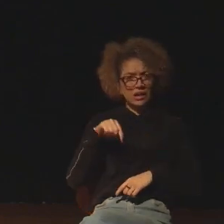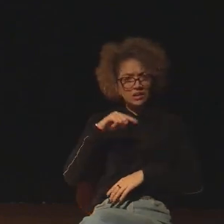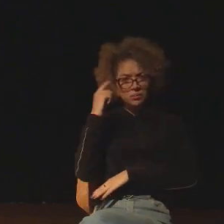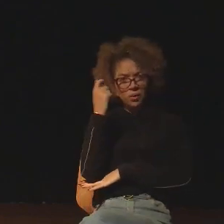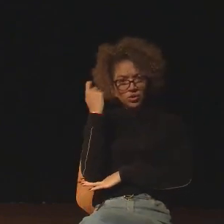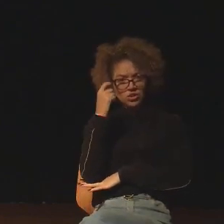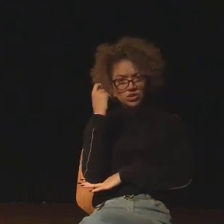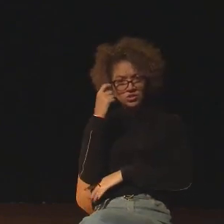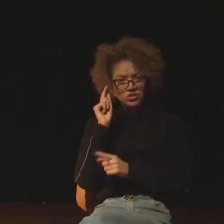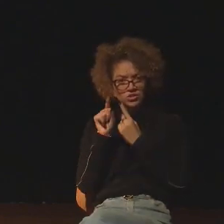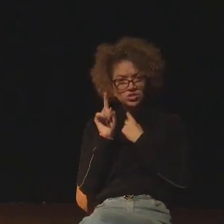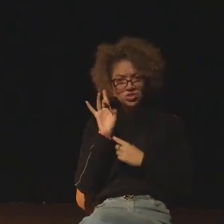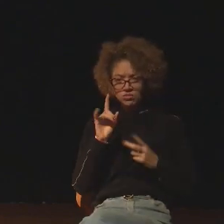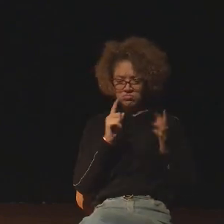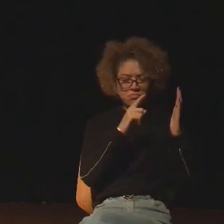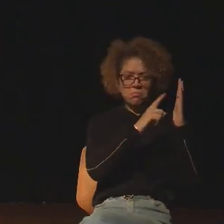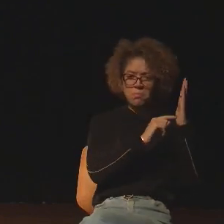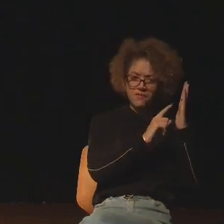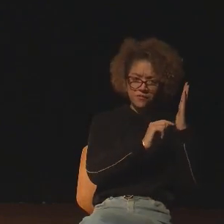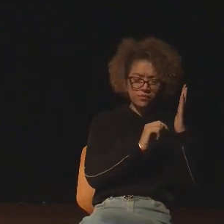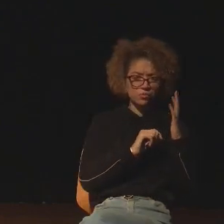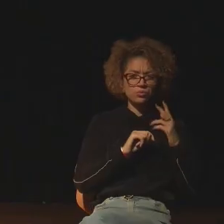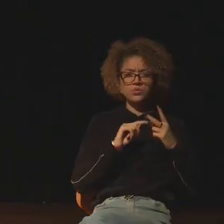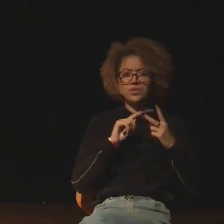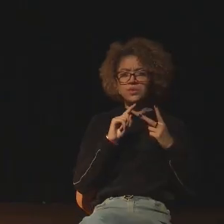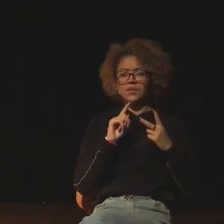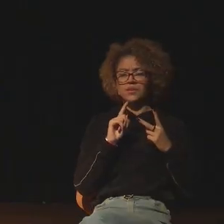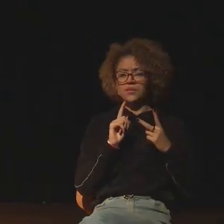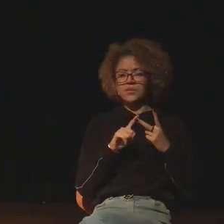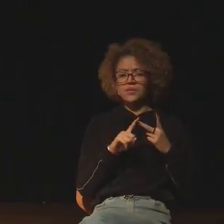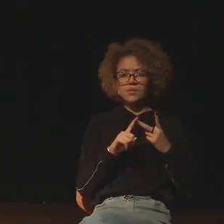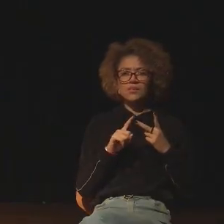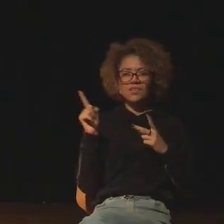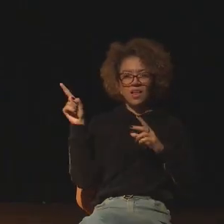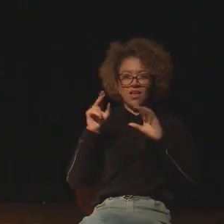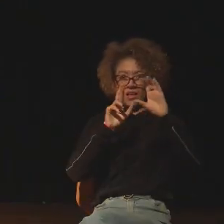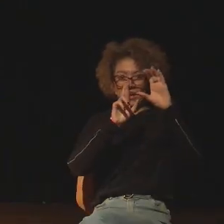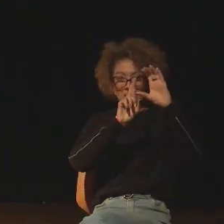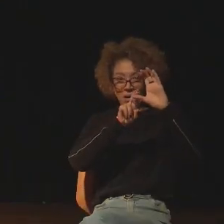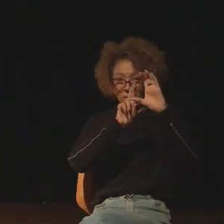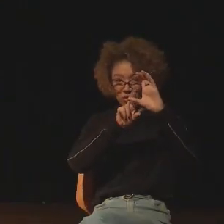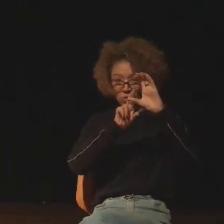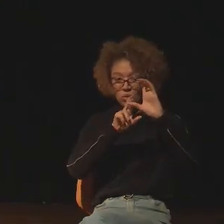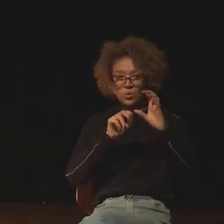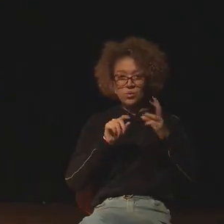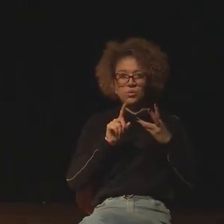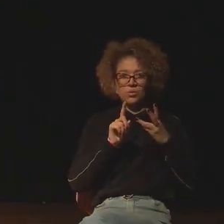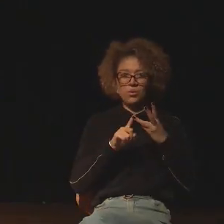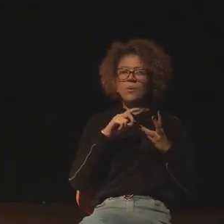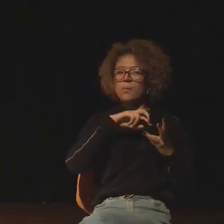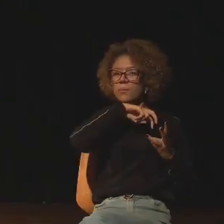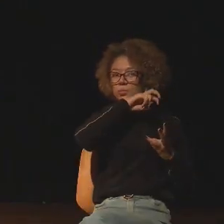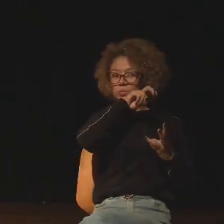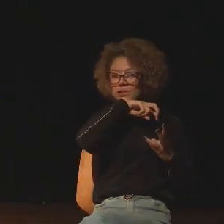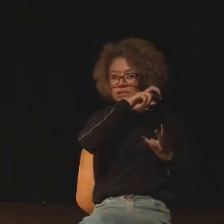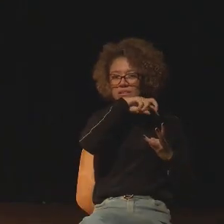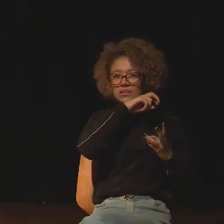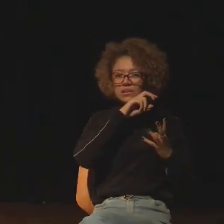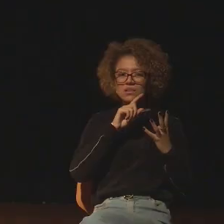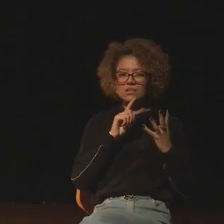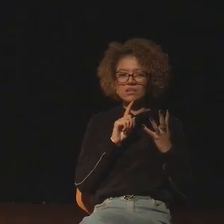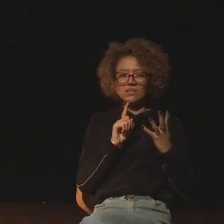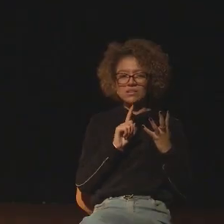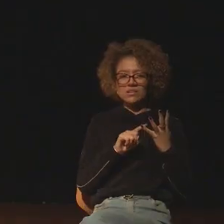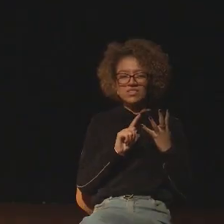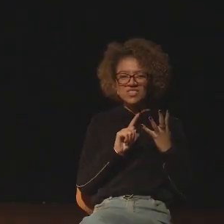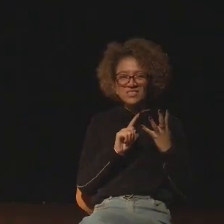Paulista. Nós estamos falando da Barra Funda, nós estamos falando do Capão Redondo, nós estamos falando do Butantã, nós estamos falando dos